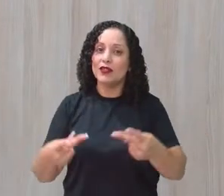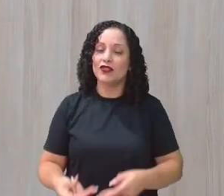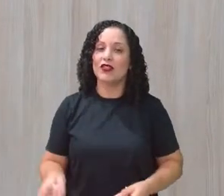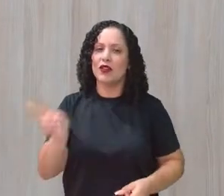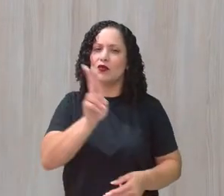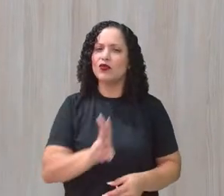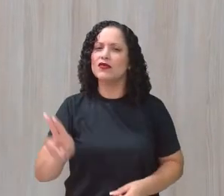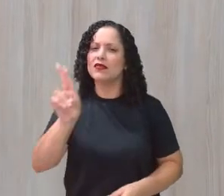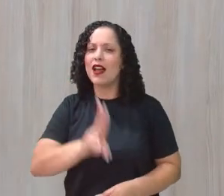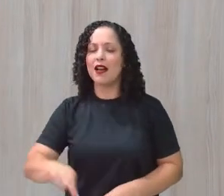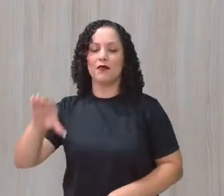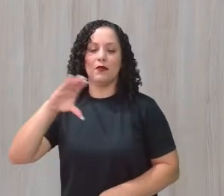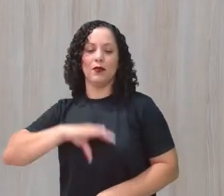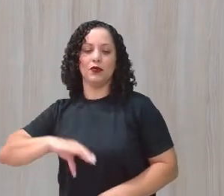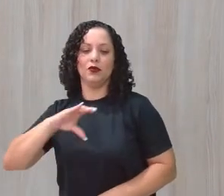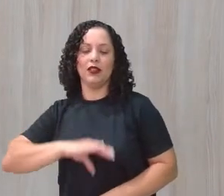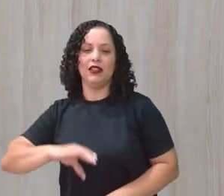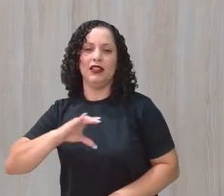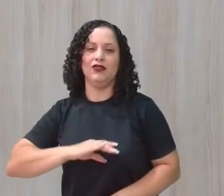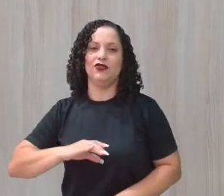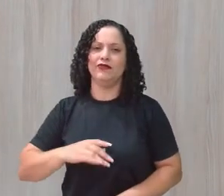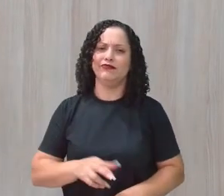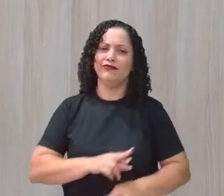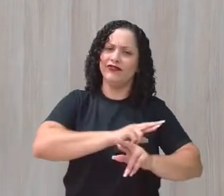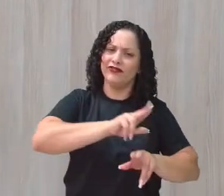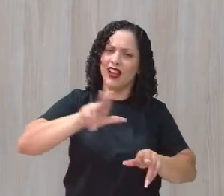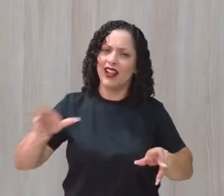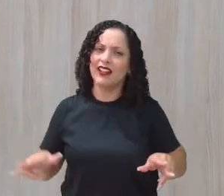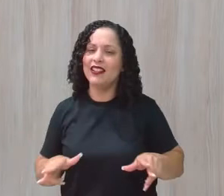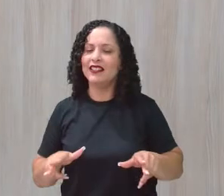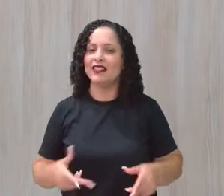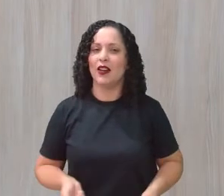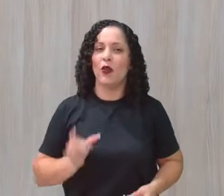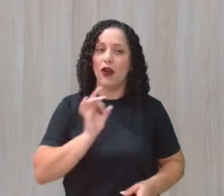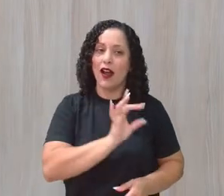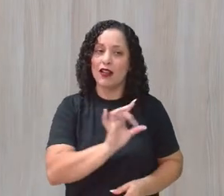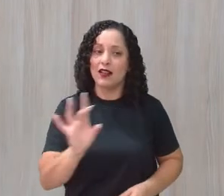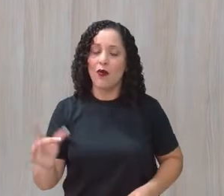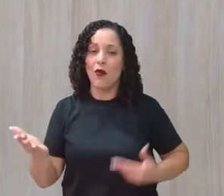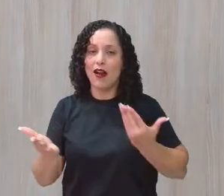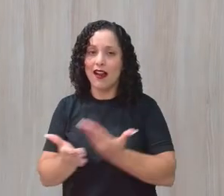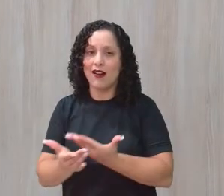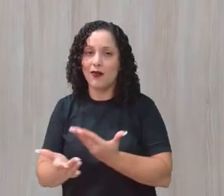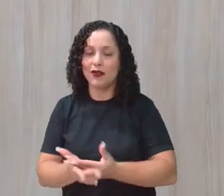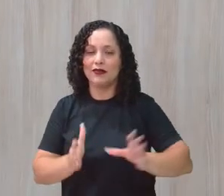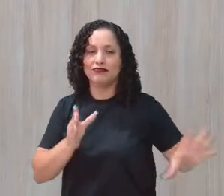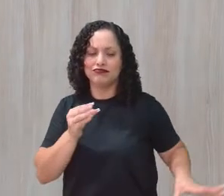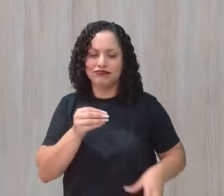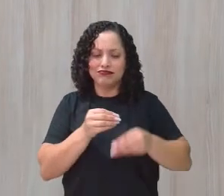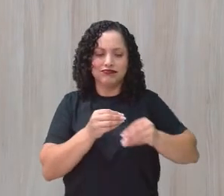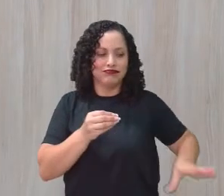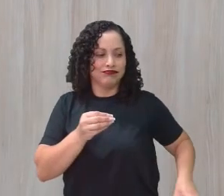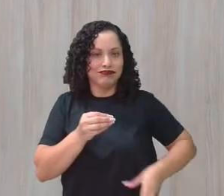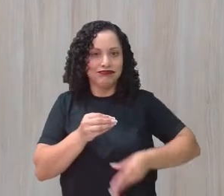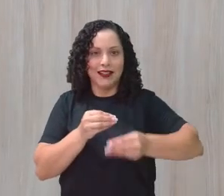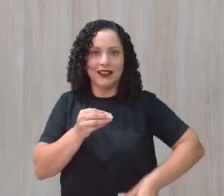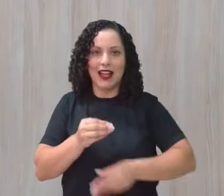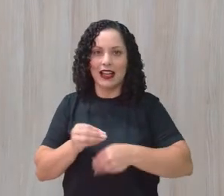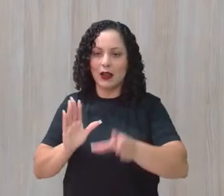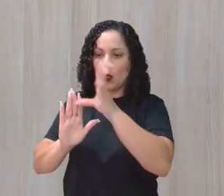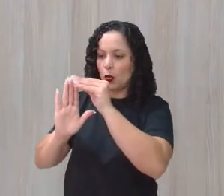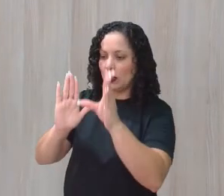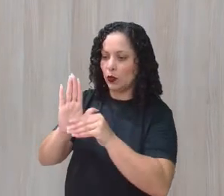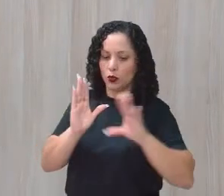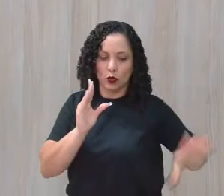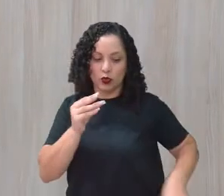modos diferentes. Então cada aula completa, não é, complementa aquele conteúdo que foi